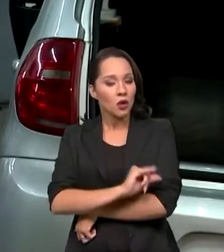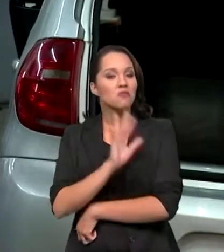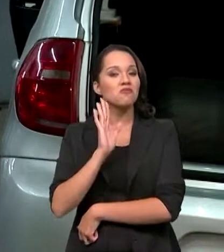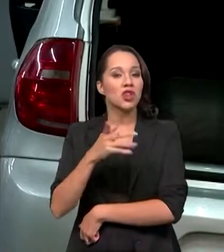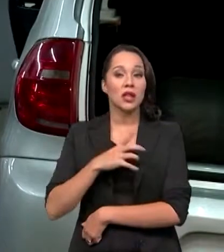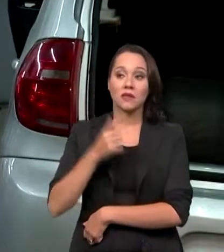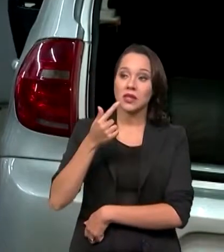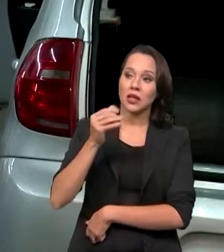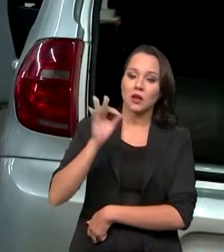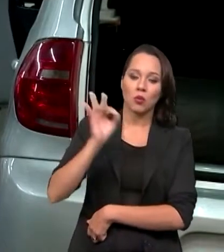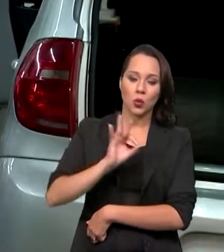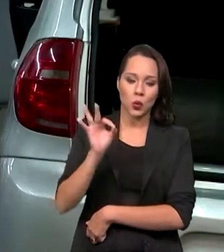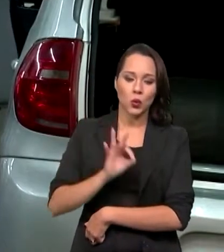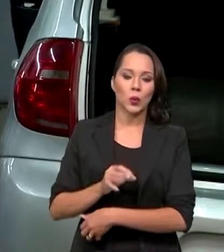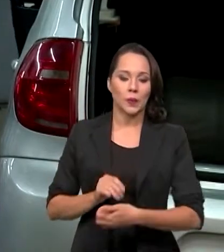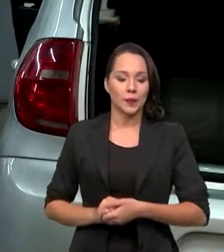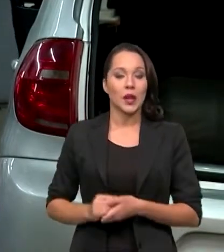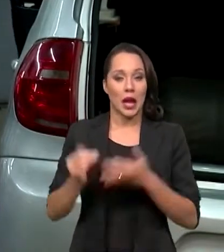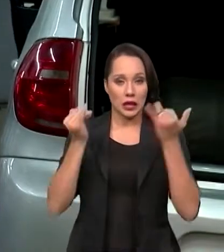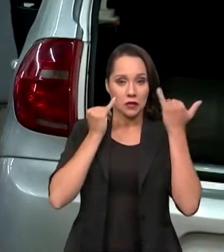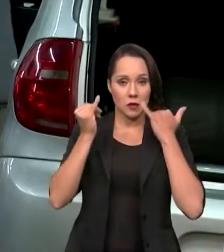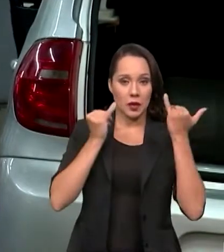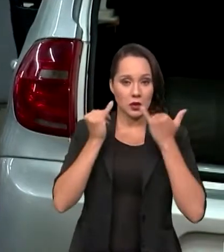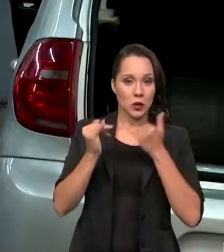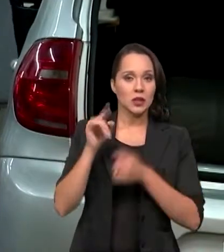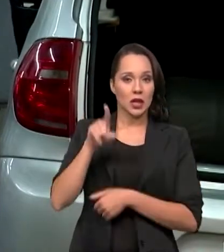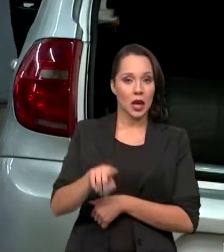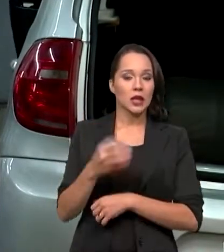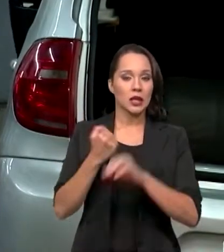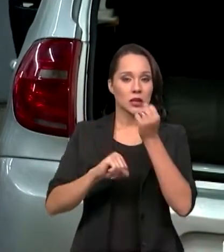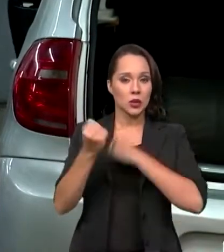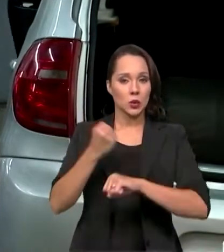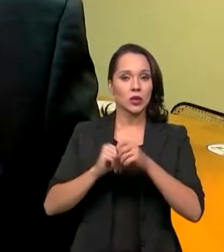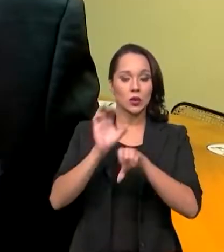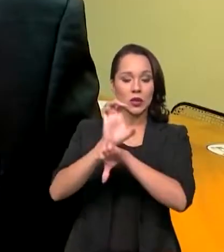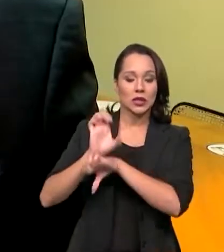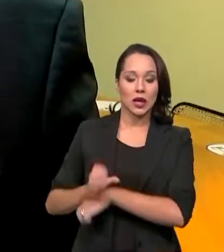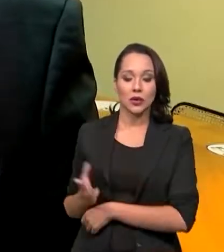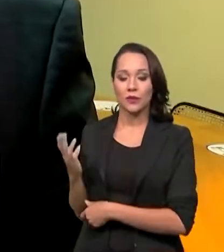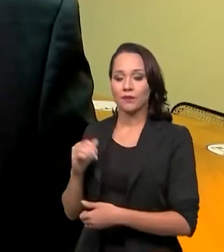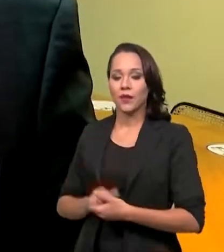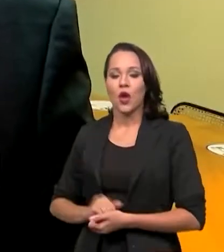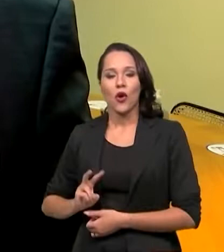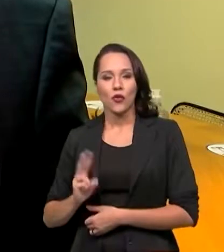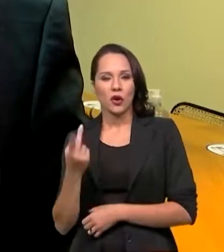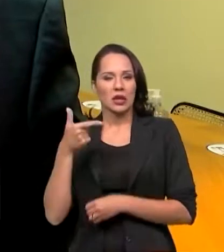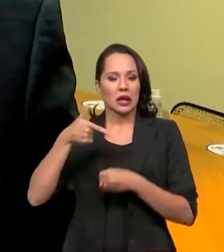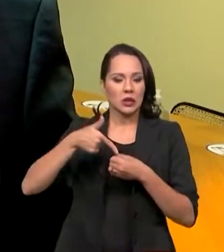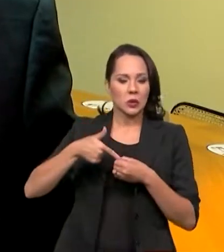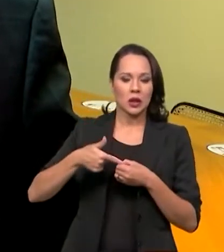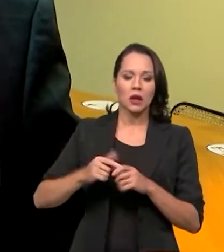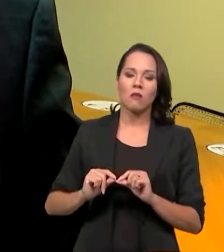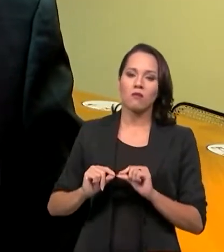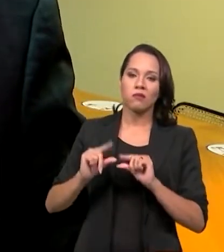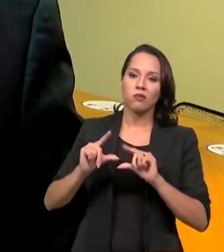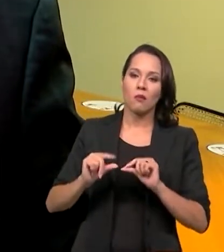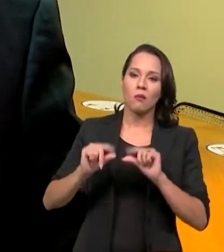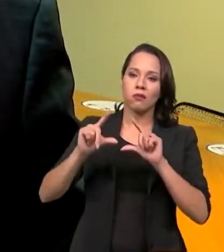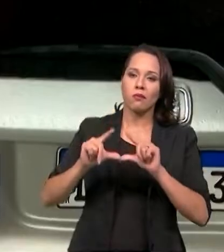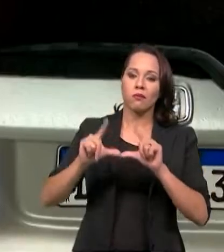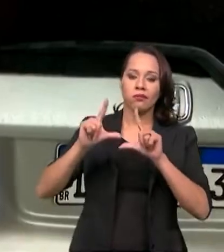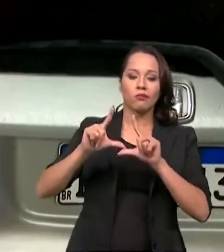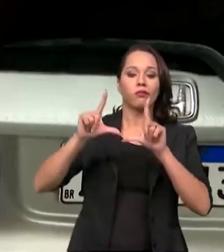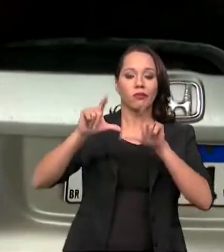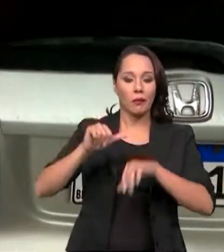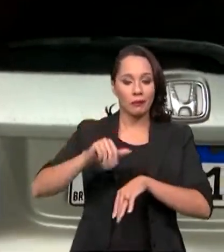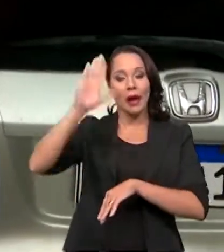a 70%. Os dados são da Federação das Indústrias do Estado. O preço da gasolina ele vem subindo historicamente, vai